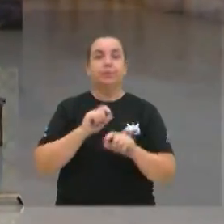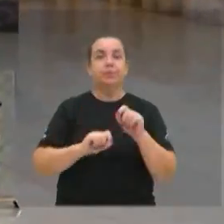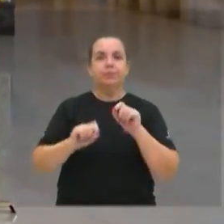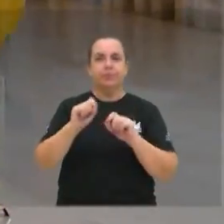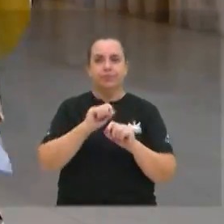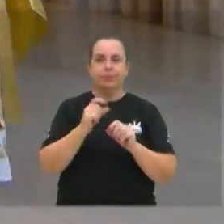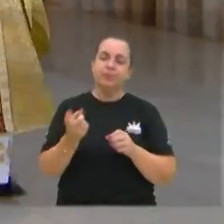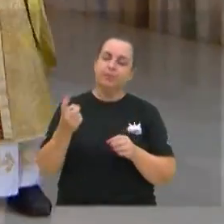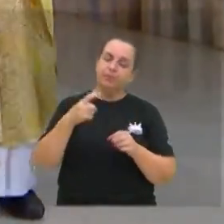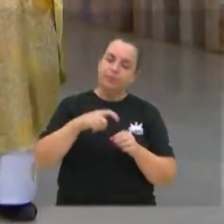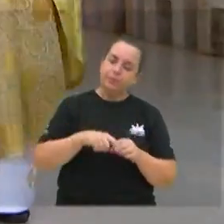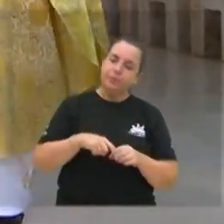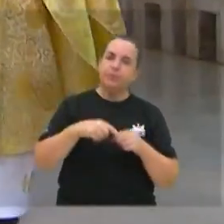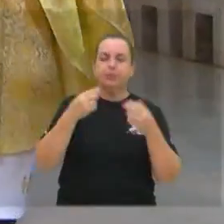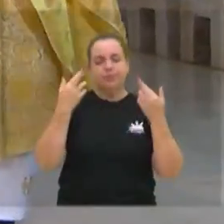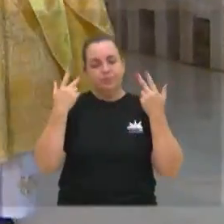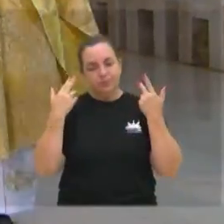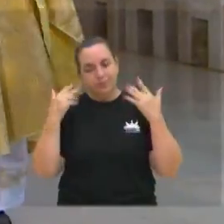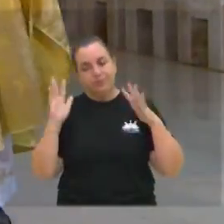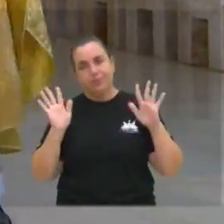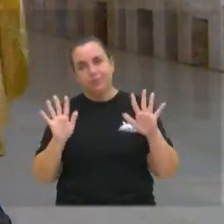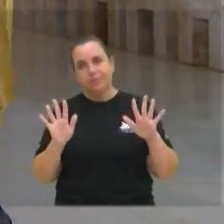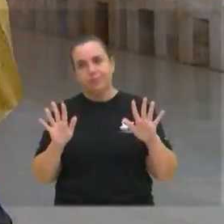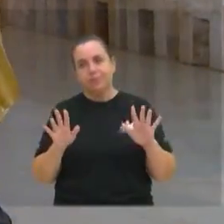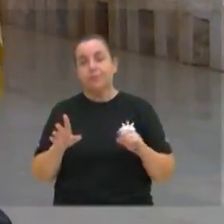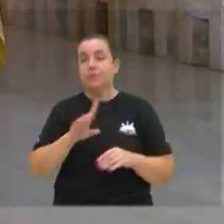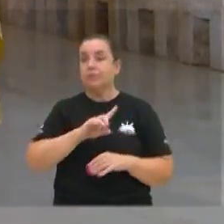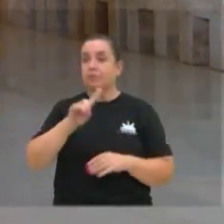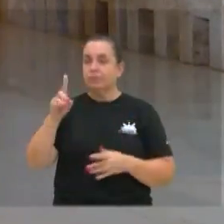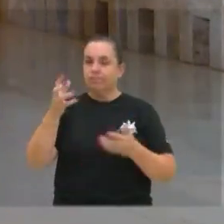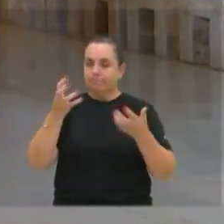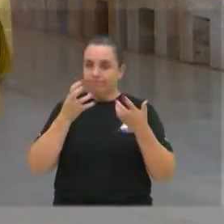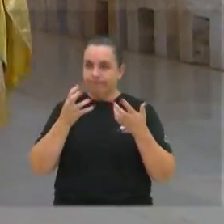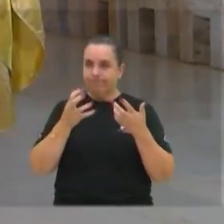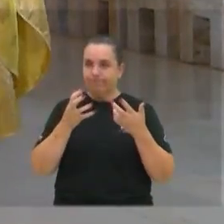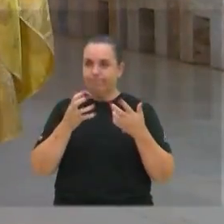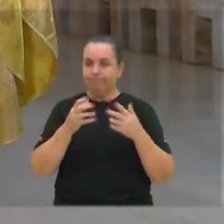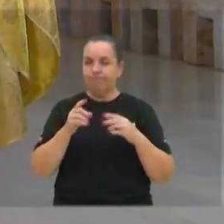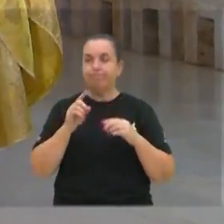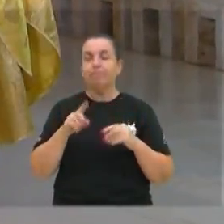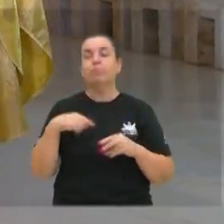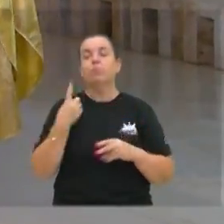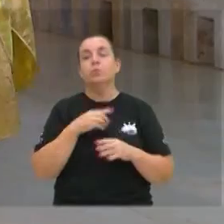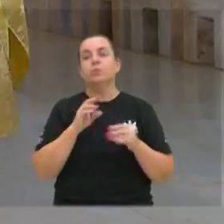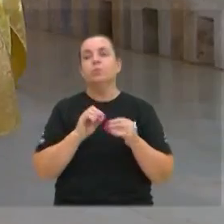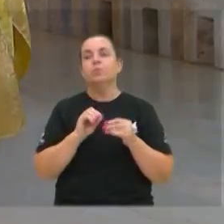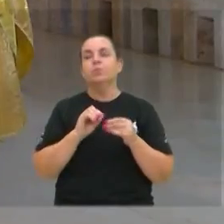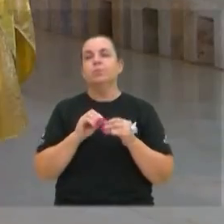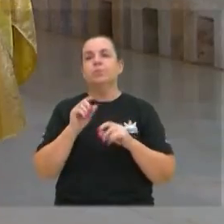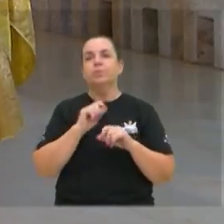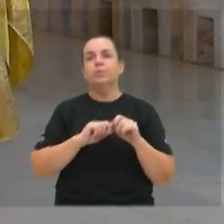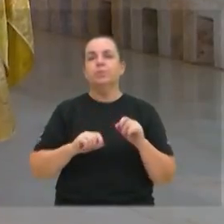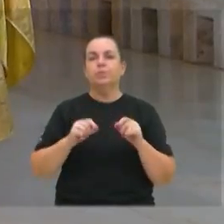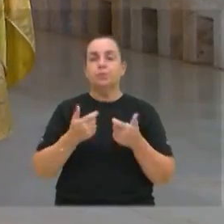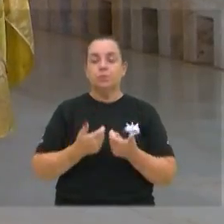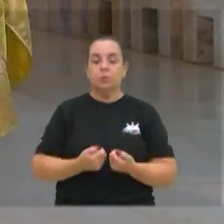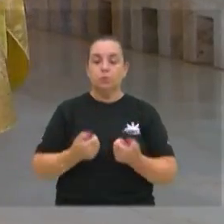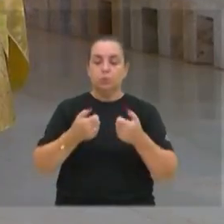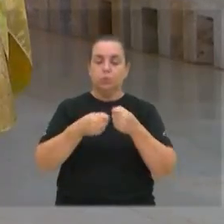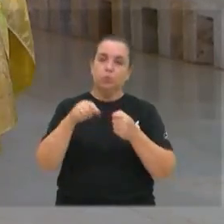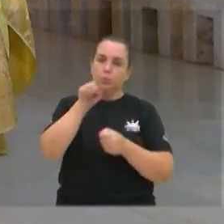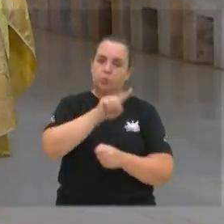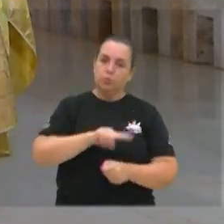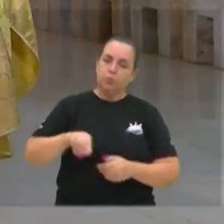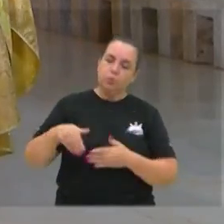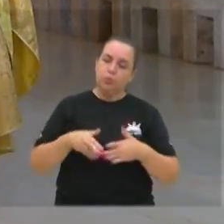nossas atividades, como eu disse, se Deus quiser, e vamos fazer a Rota do Rosário,